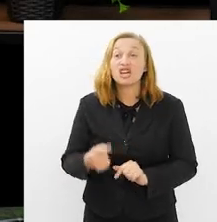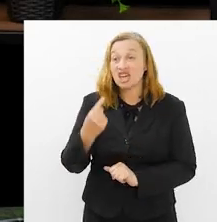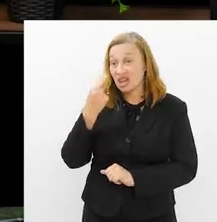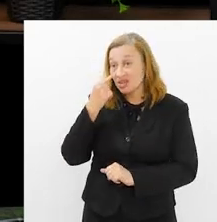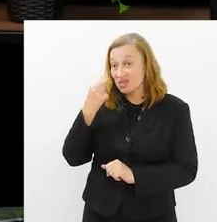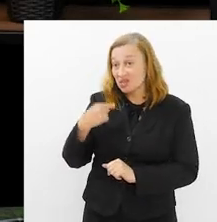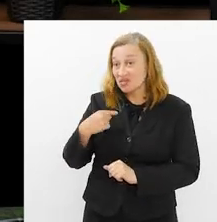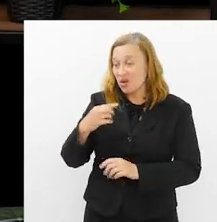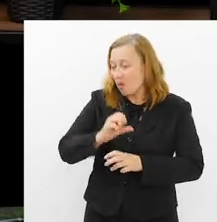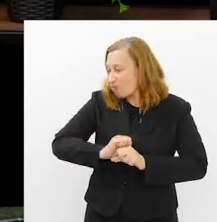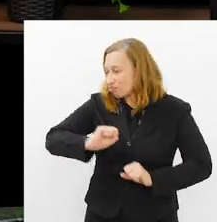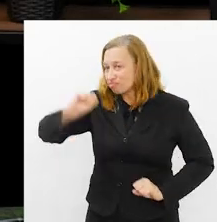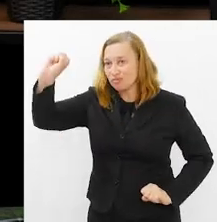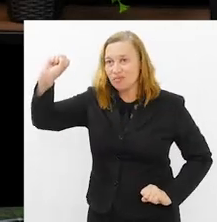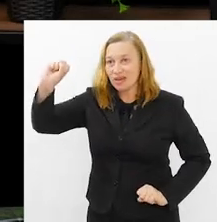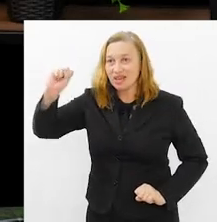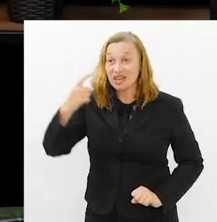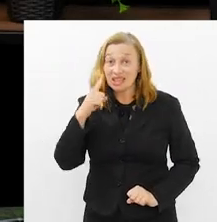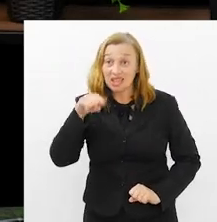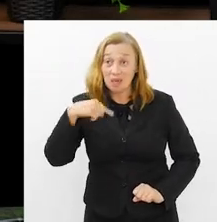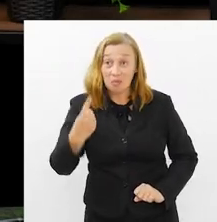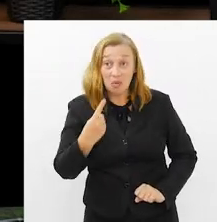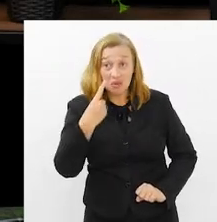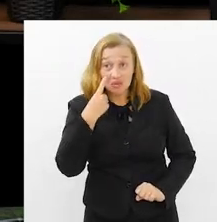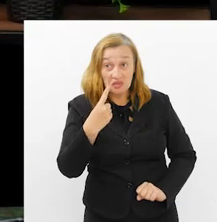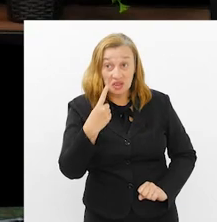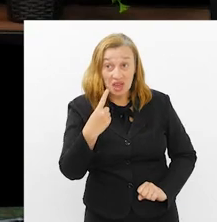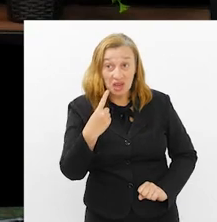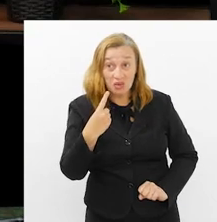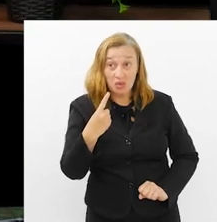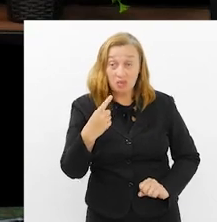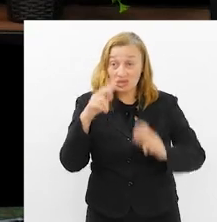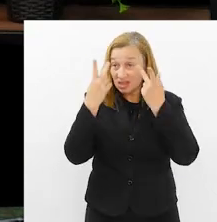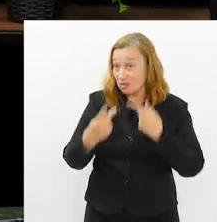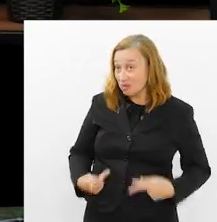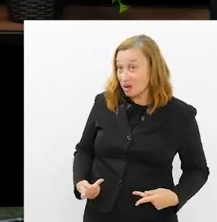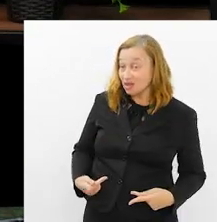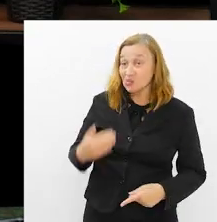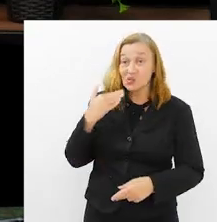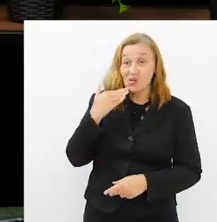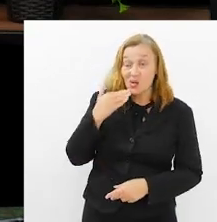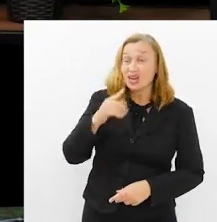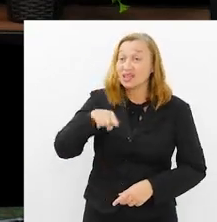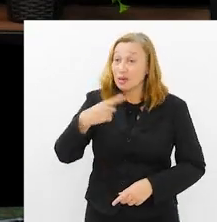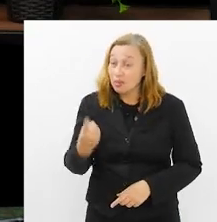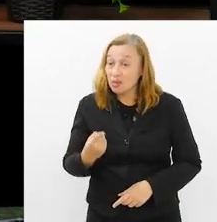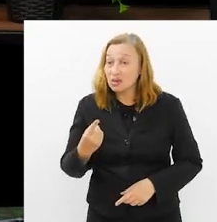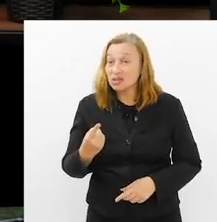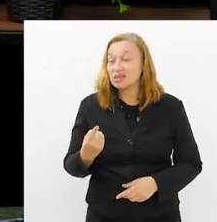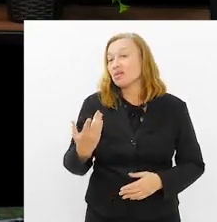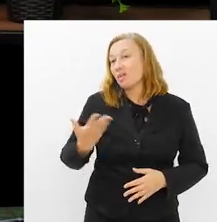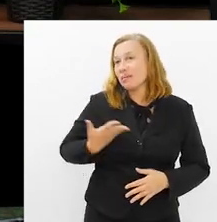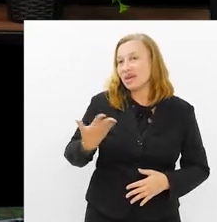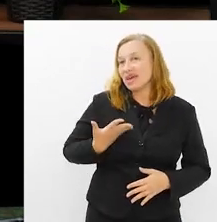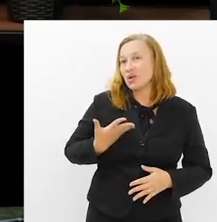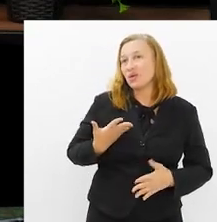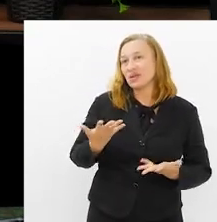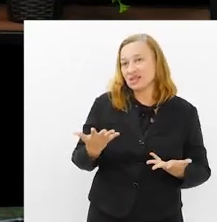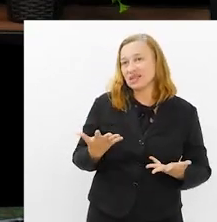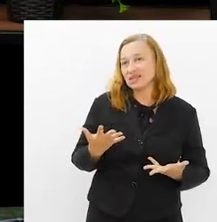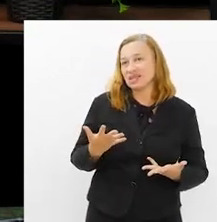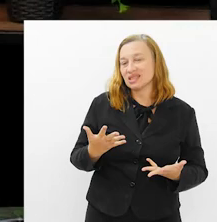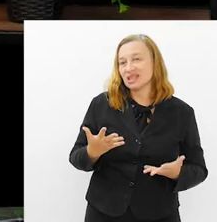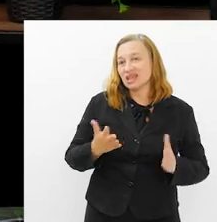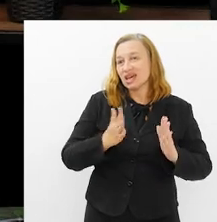em que eles nos veem como super-heróis e depois nos veem como seres cheios de defeitos e depois veem como amigos.